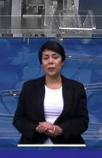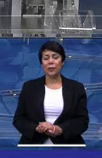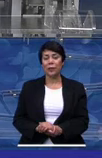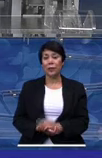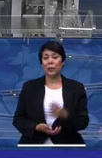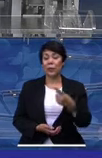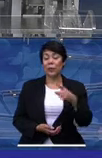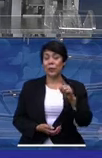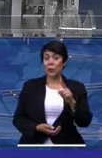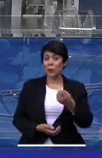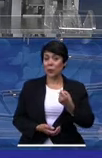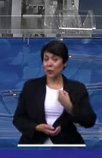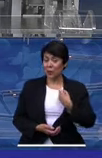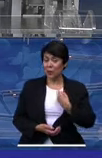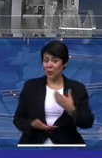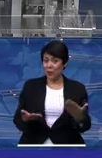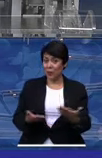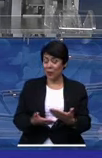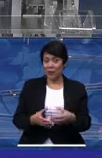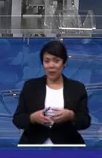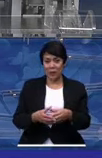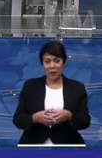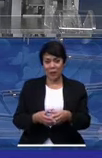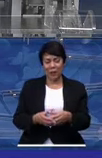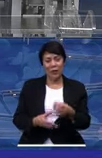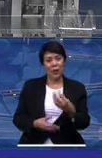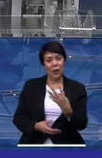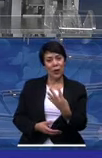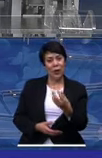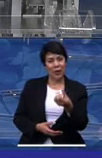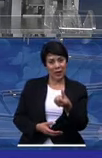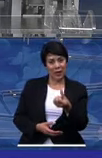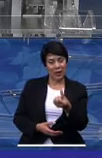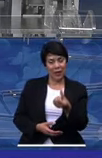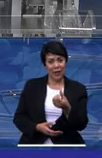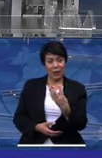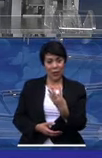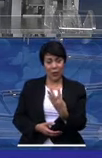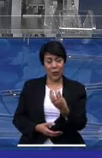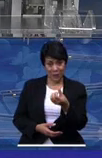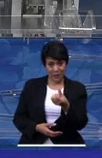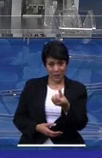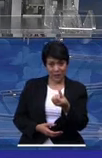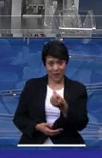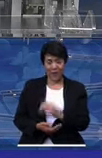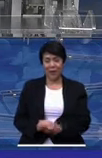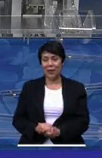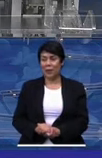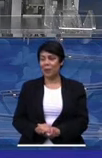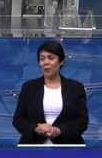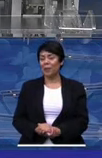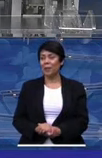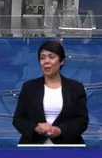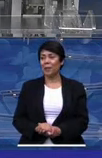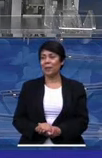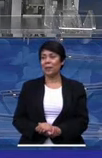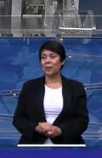O quinto e último número está na tela. Bola rosa, número 46. Rosa,